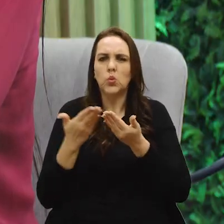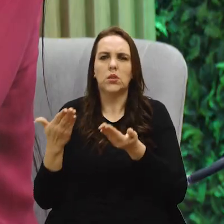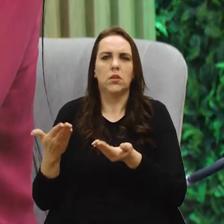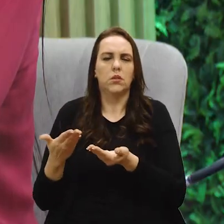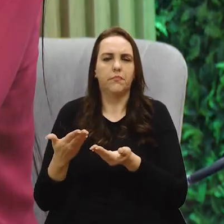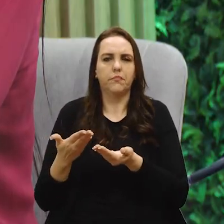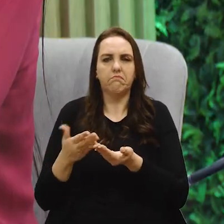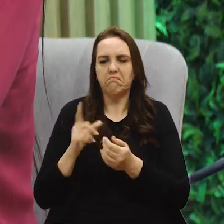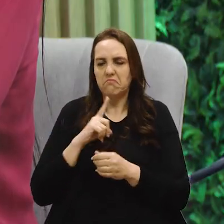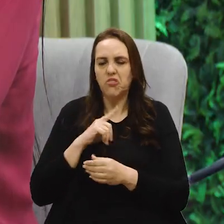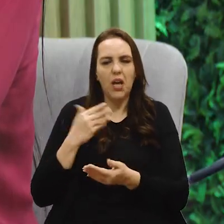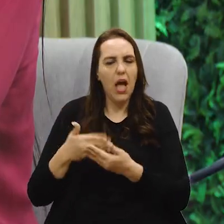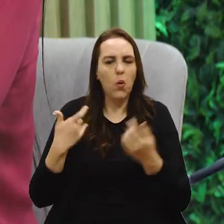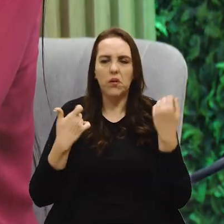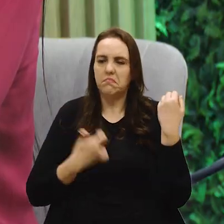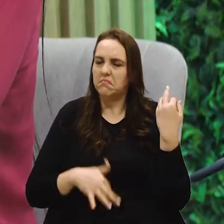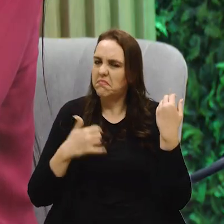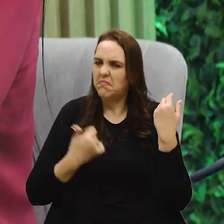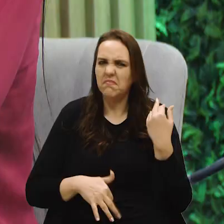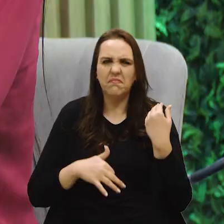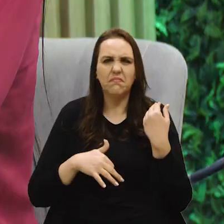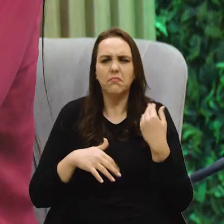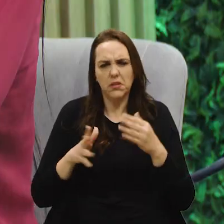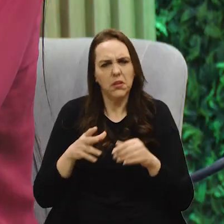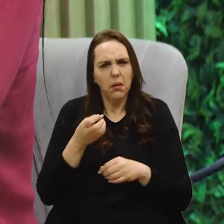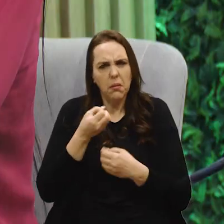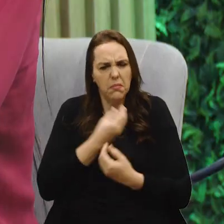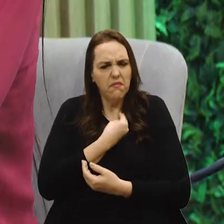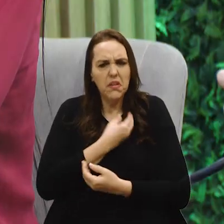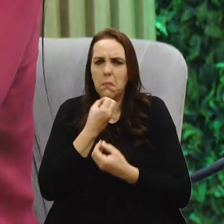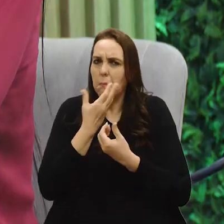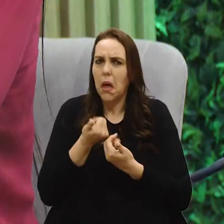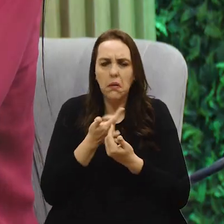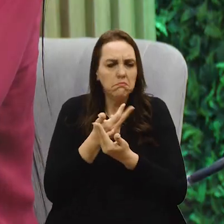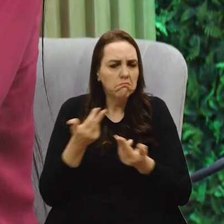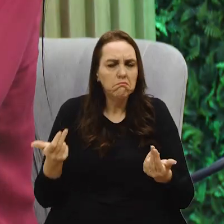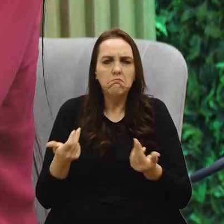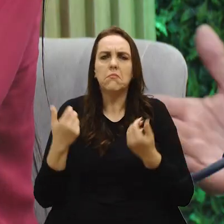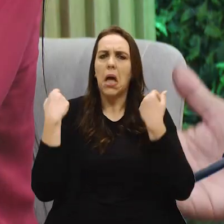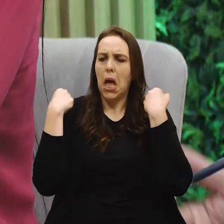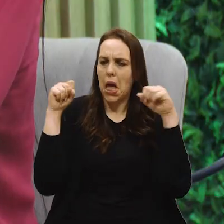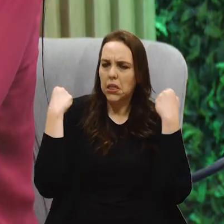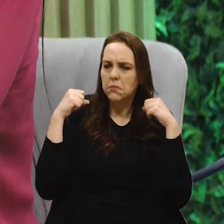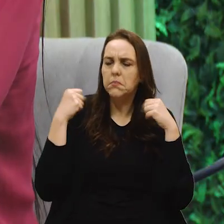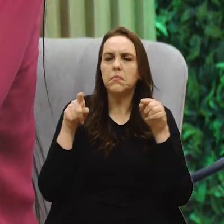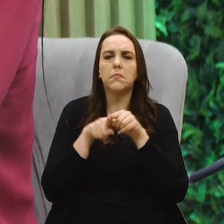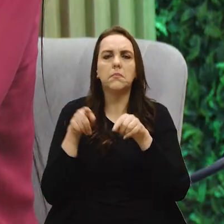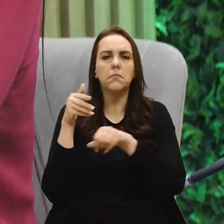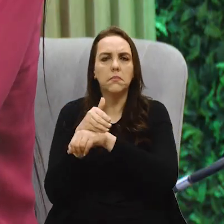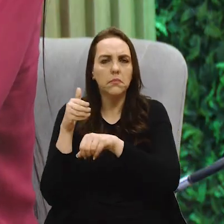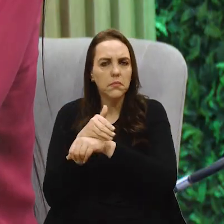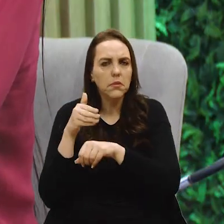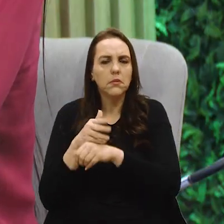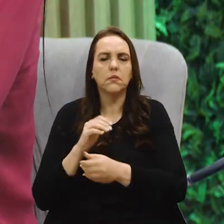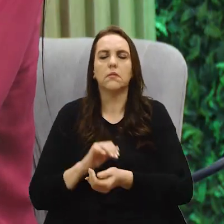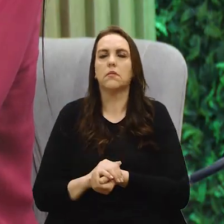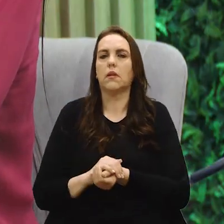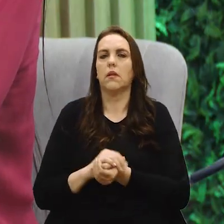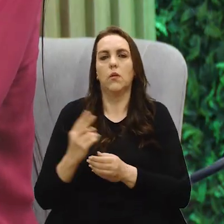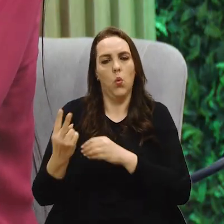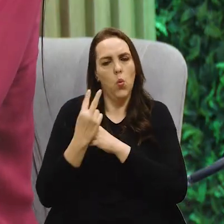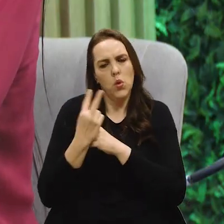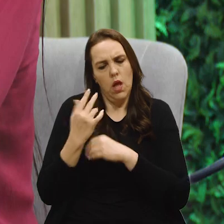estudava, tinha aula de violão, eu era bem ocupado, né? Minha vida, tinha academia naquela época, eu era ativo